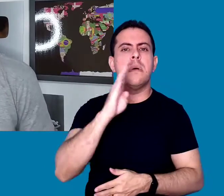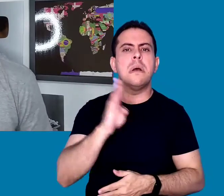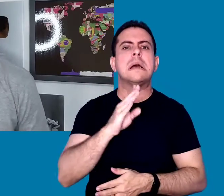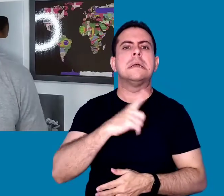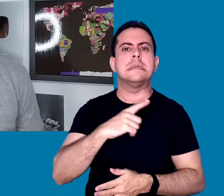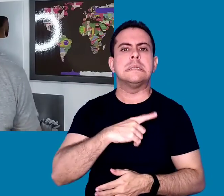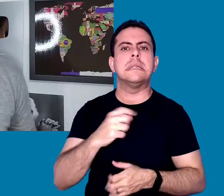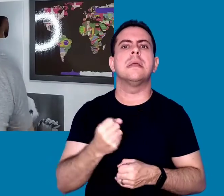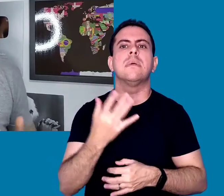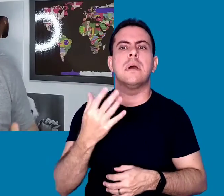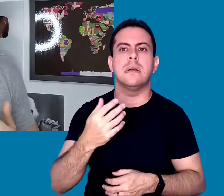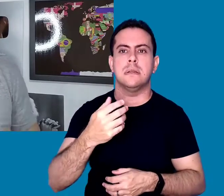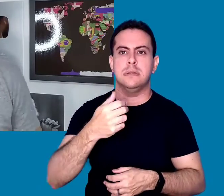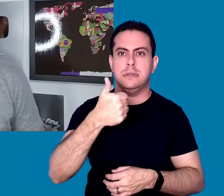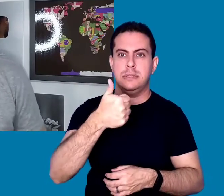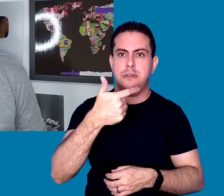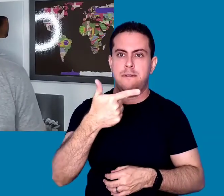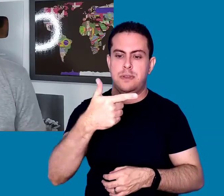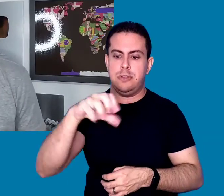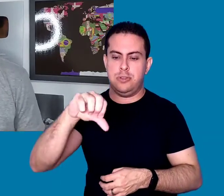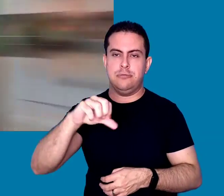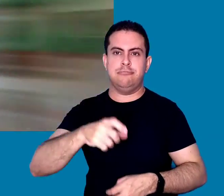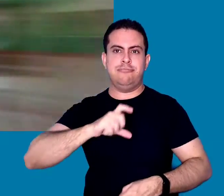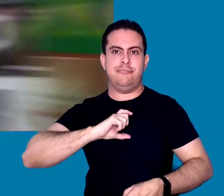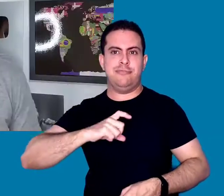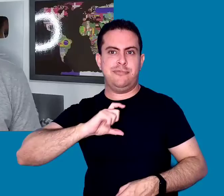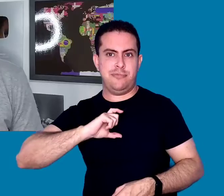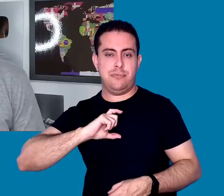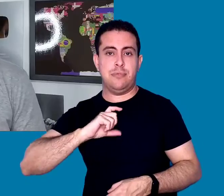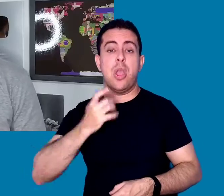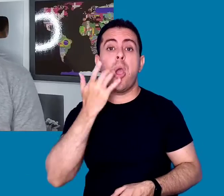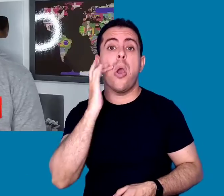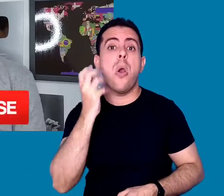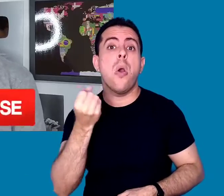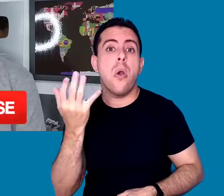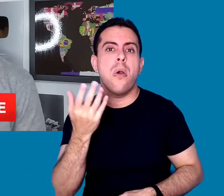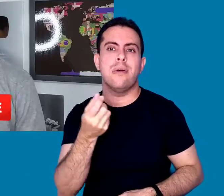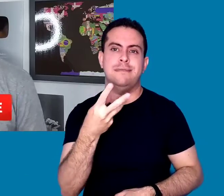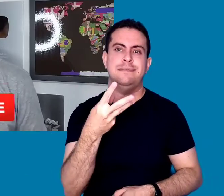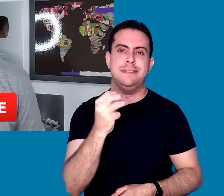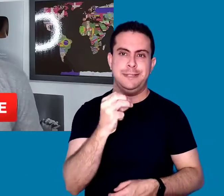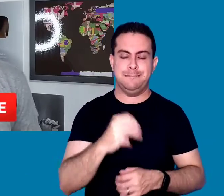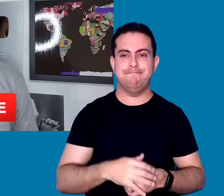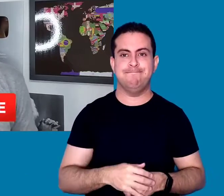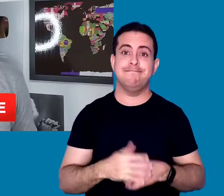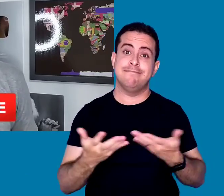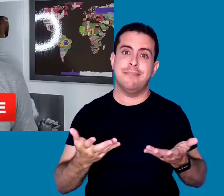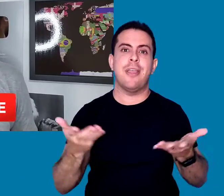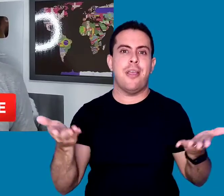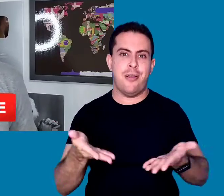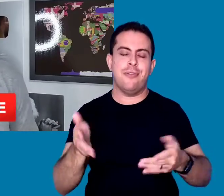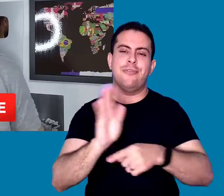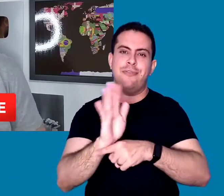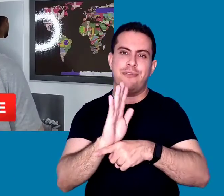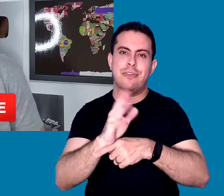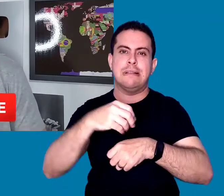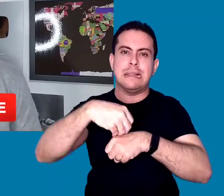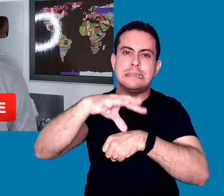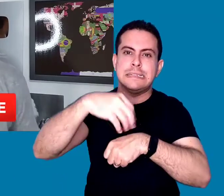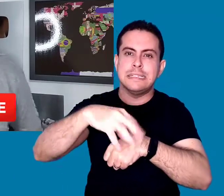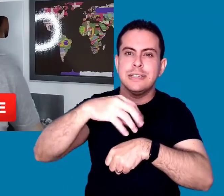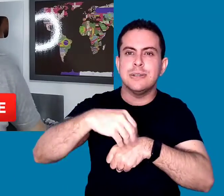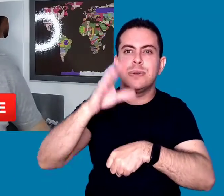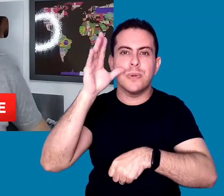129 medalhas, sendo que 30 delas são de ouro. E bom pessoal, esse foi o vídeo de hoje com algumas poucas informações sobre as